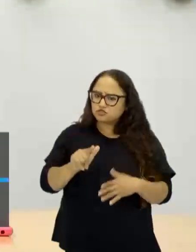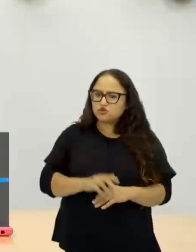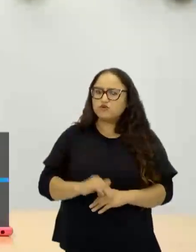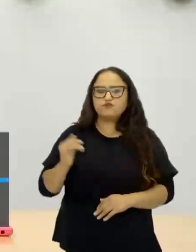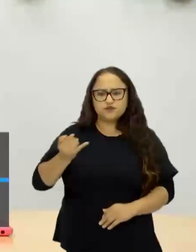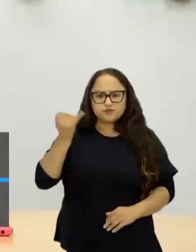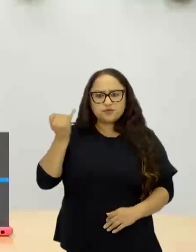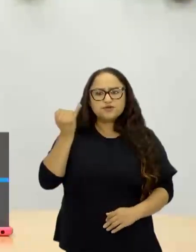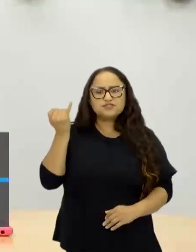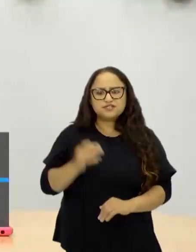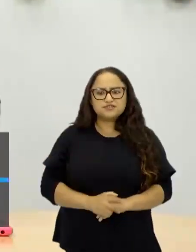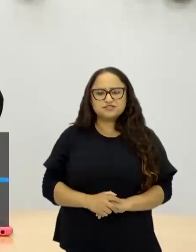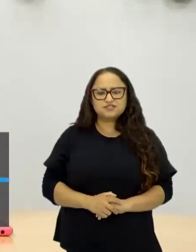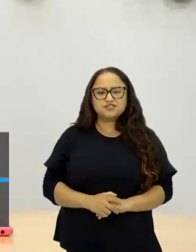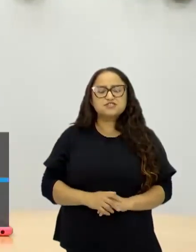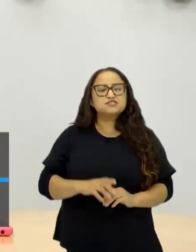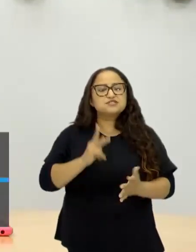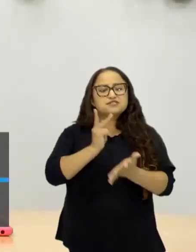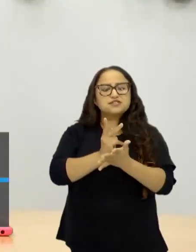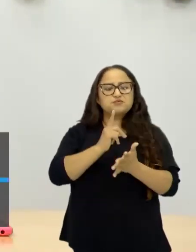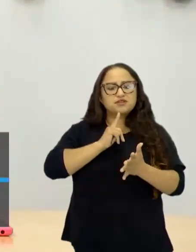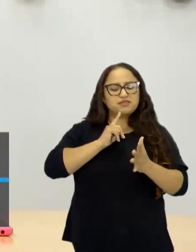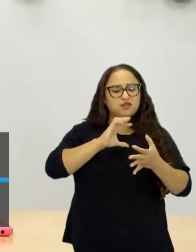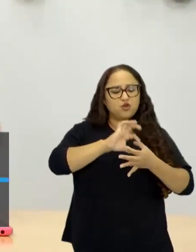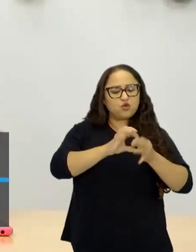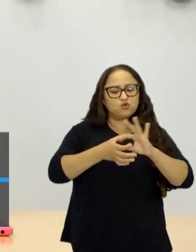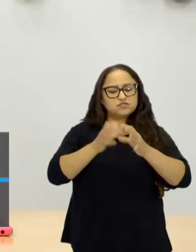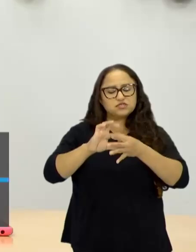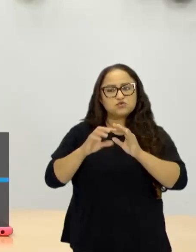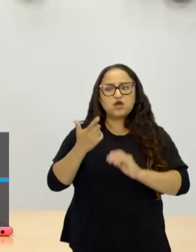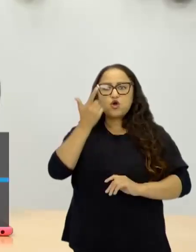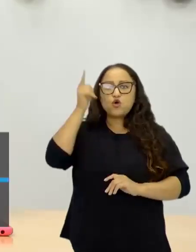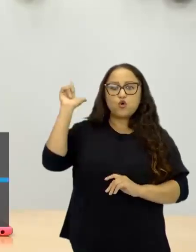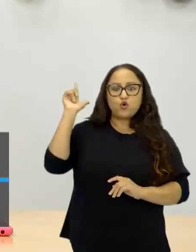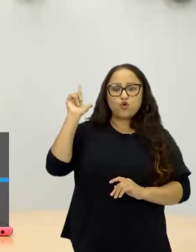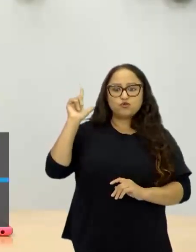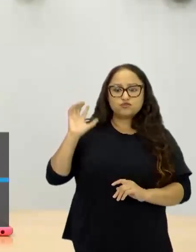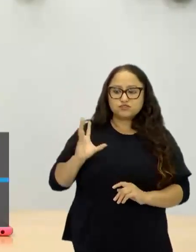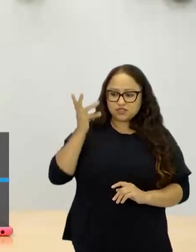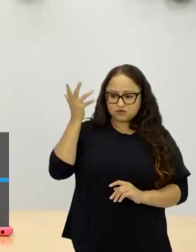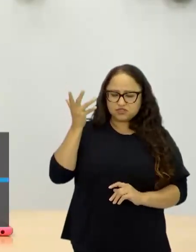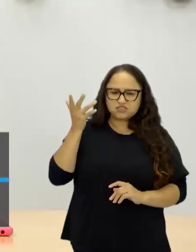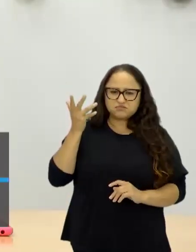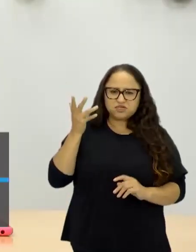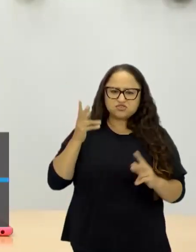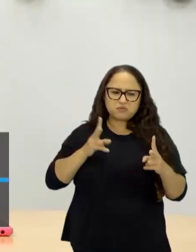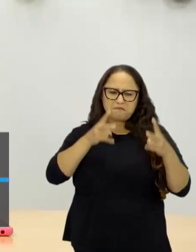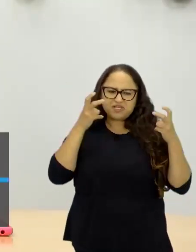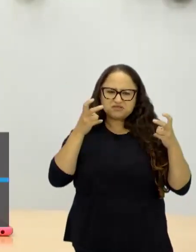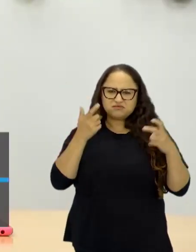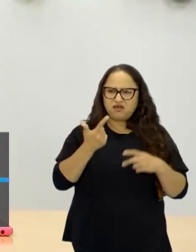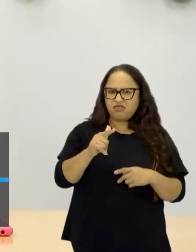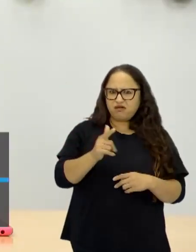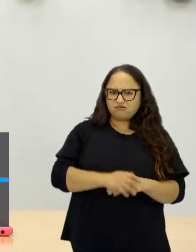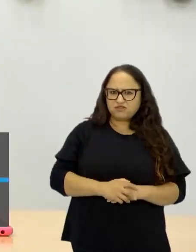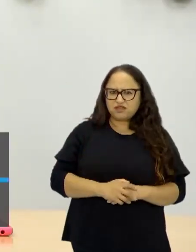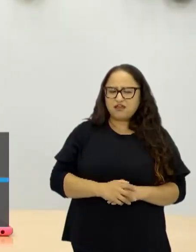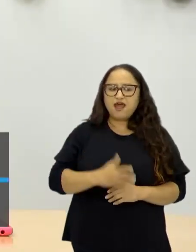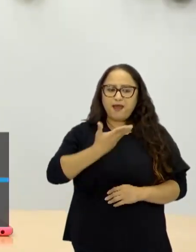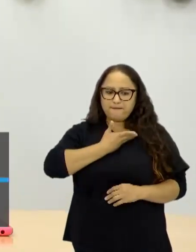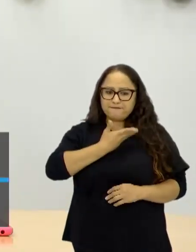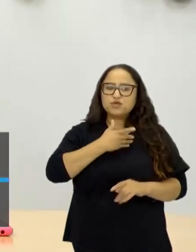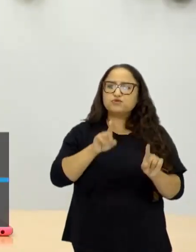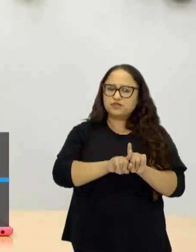Além de você conceituar isso, outras situações também podem passar o despercebida, que você não viu naquele momento, o colega também pode auxiliar.